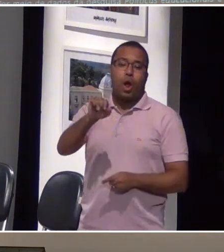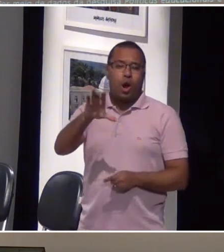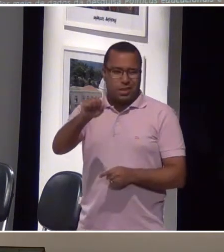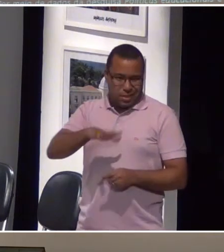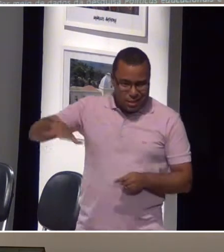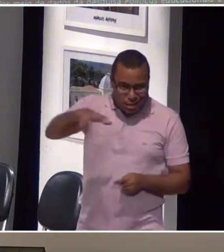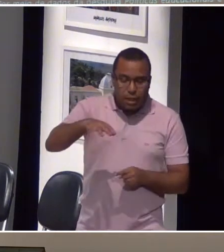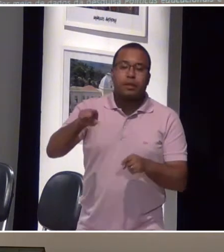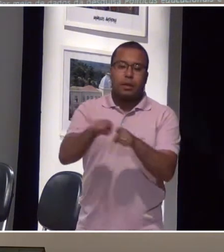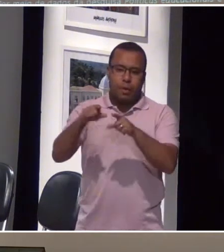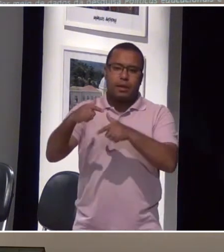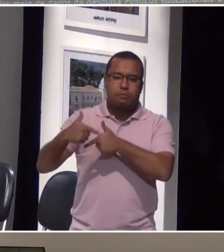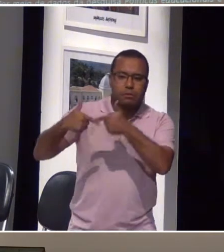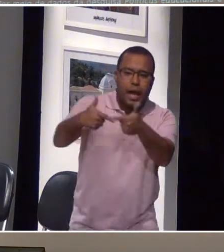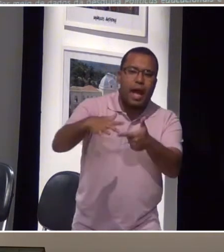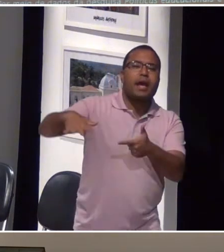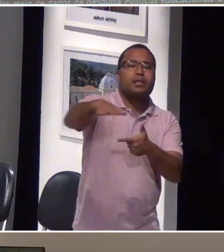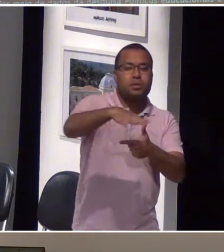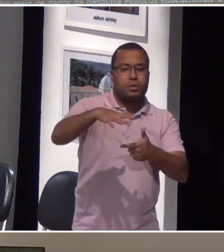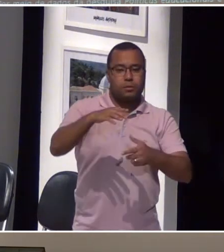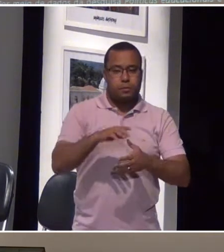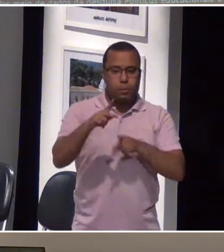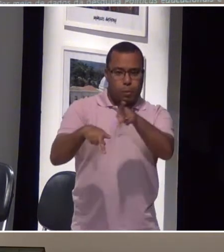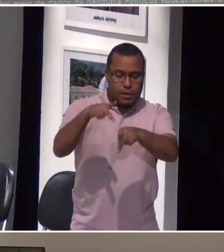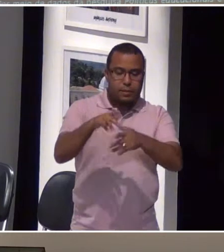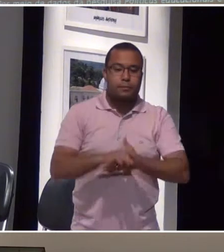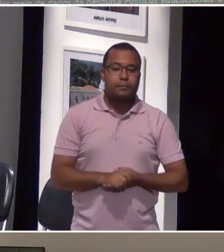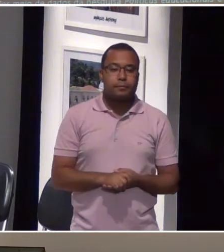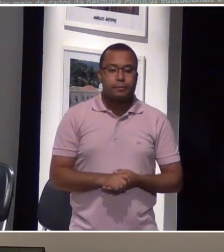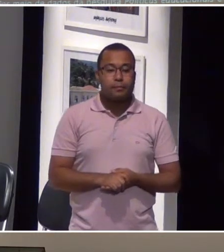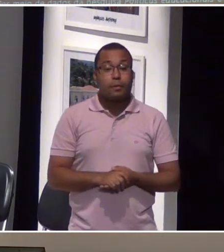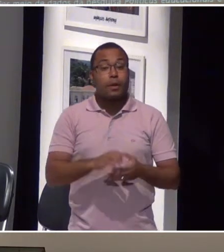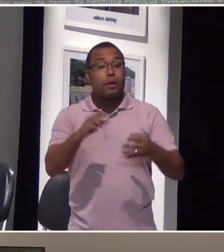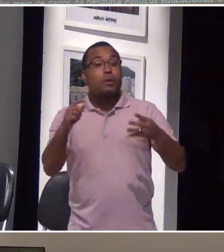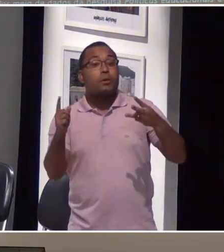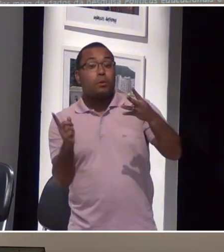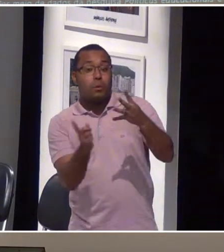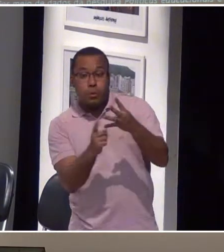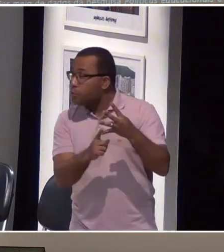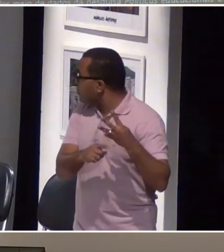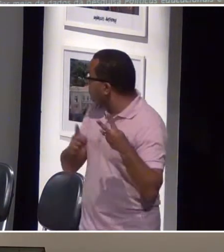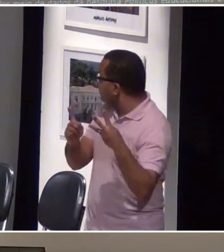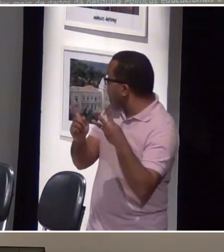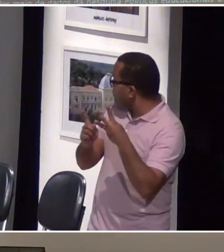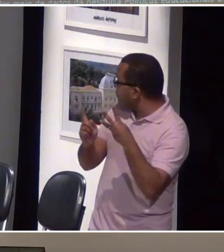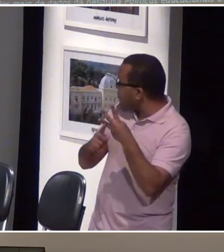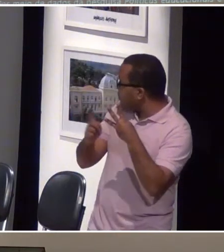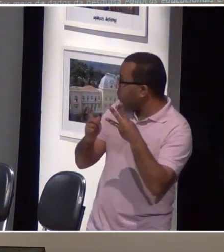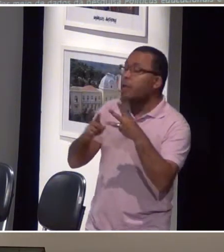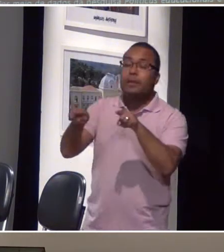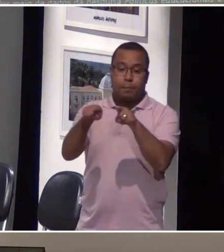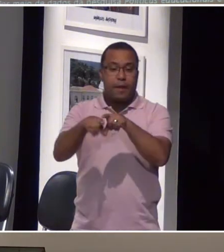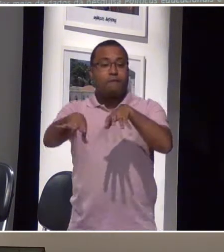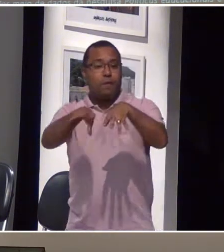que rege a toda a população, né? E, por último, então, vou tentar pensar um pouco mais especificamente na questão da